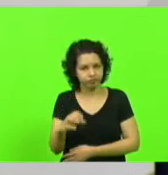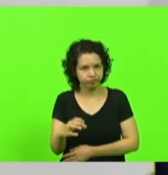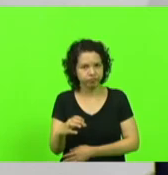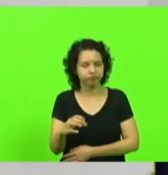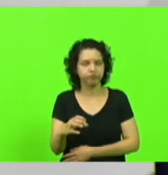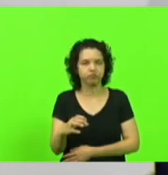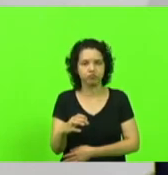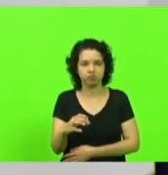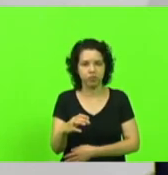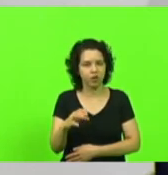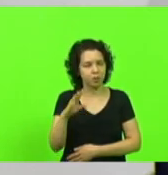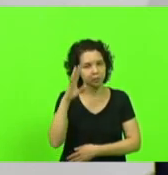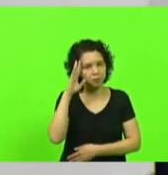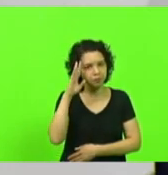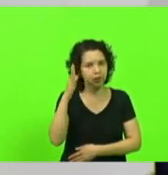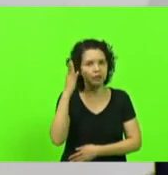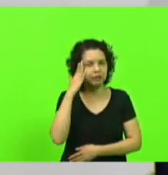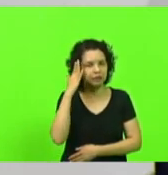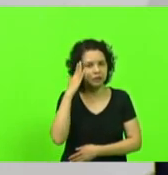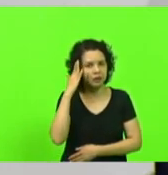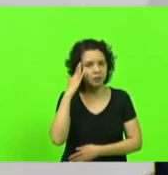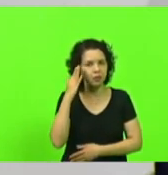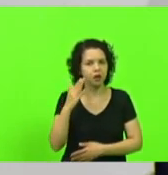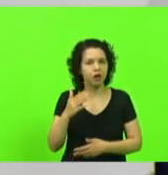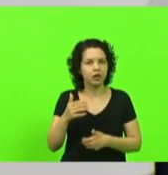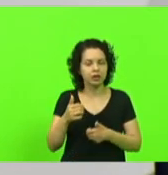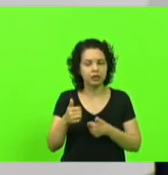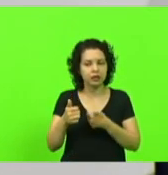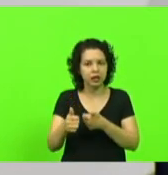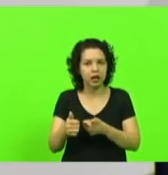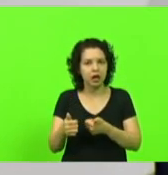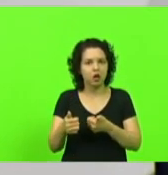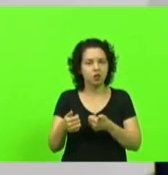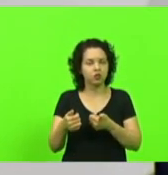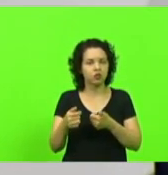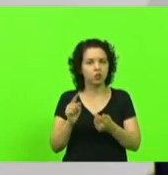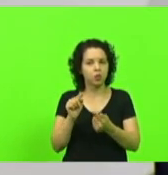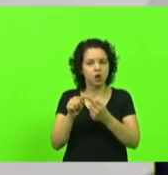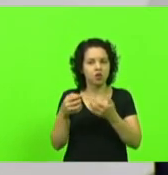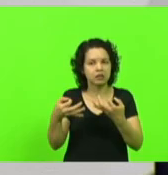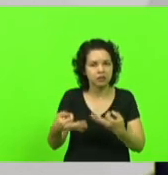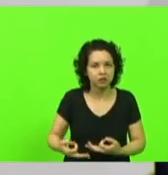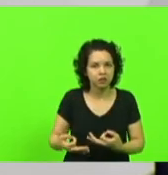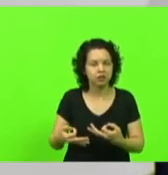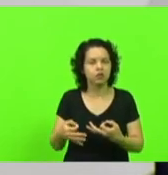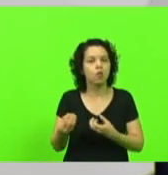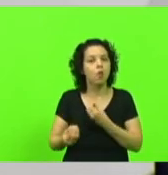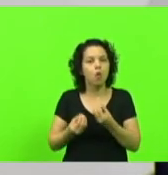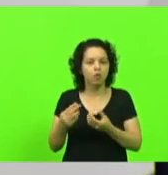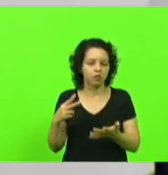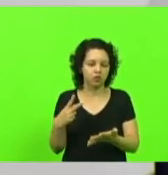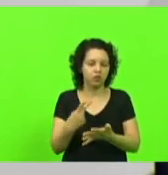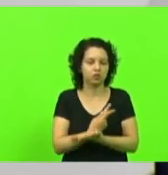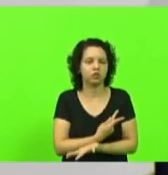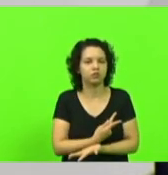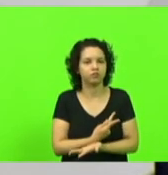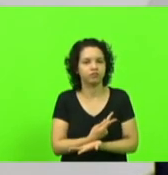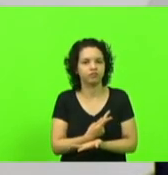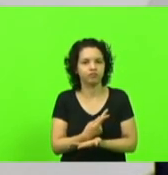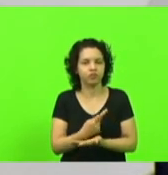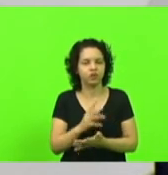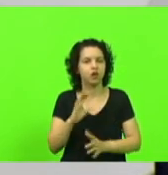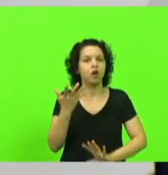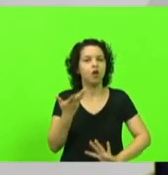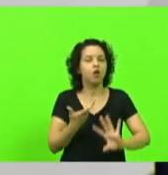nisso. Especialista em tentar atingir o objetivo certo pelo jeito errado. E isso está criando um